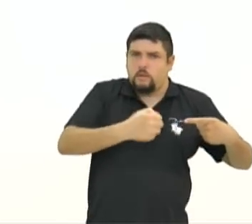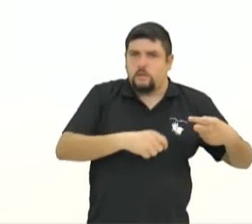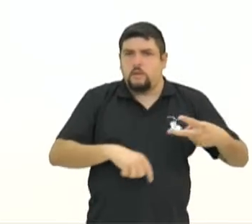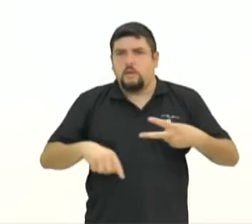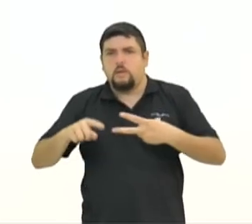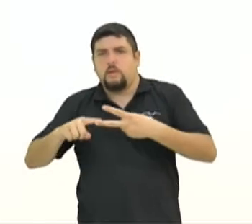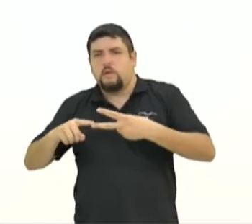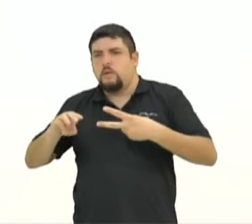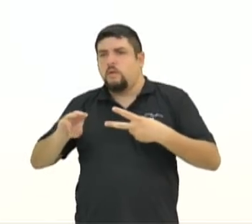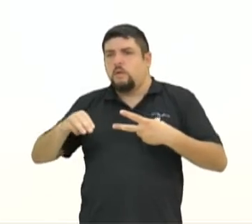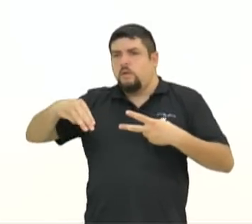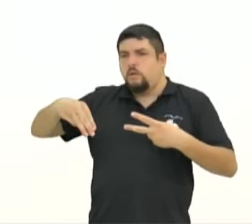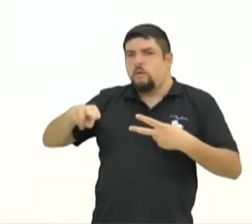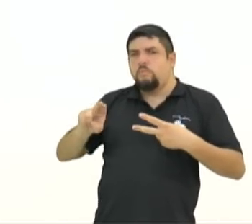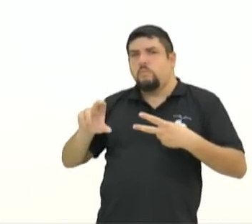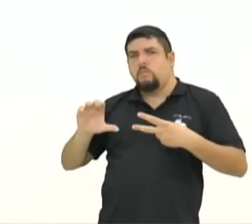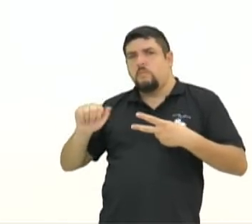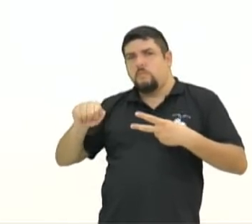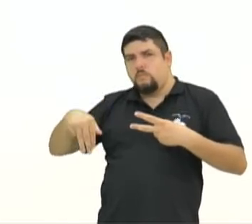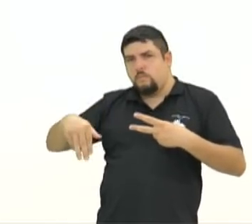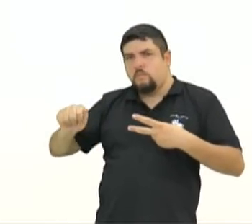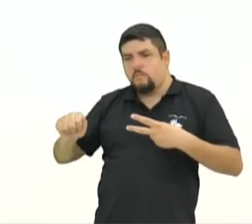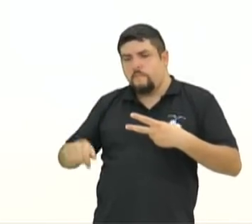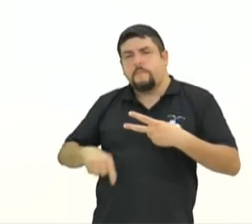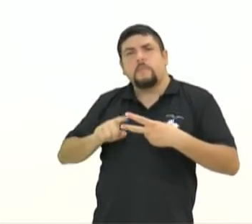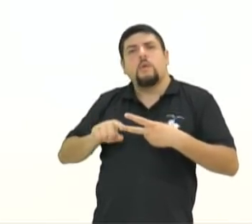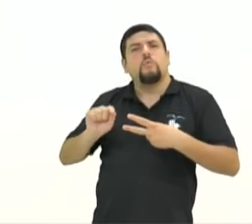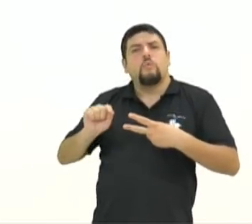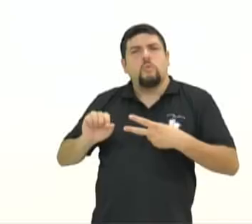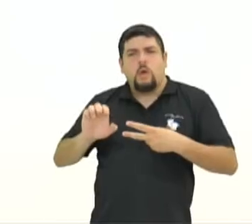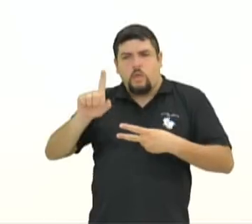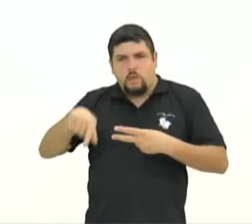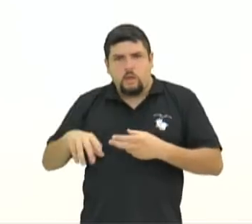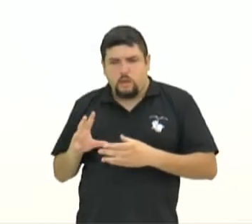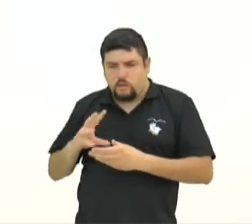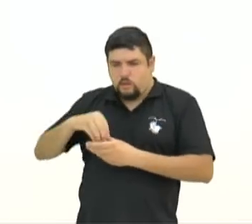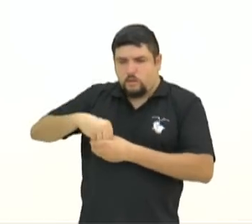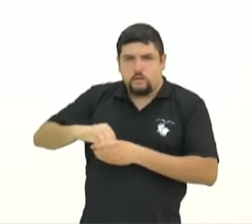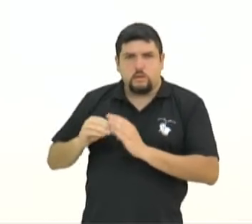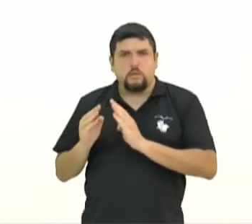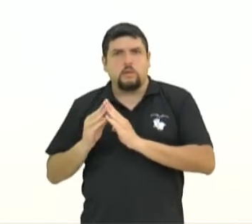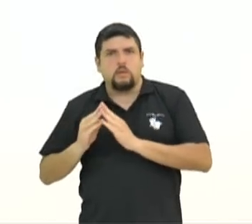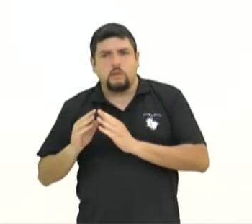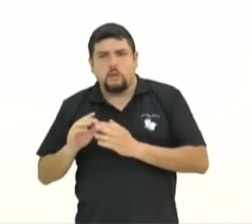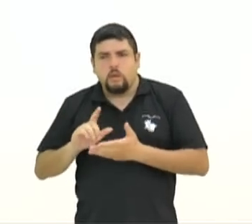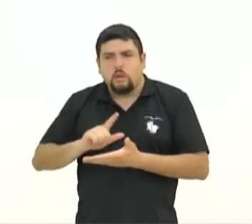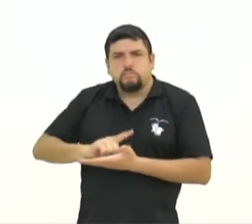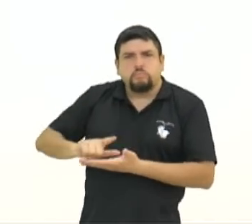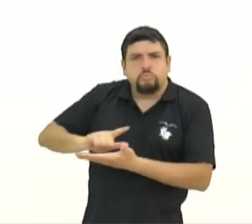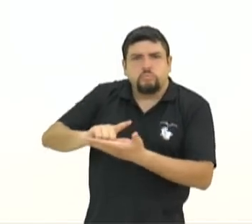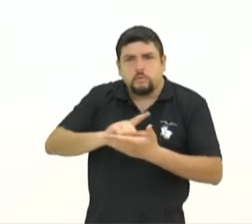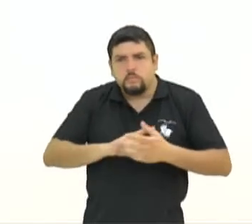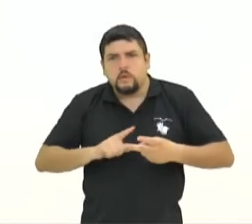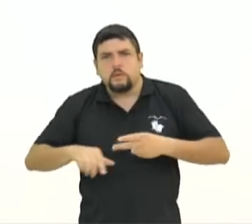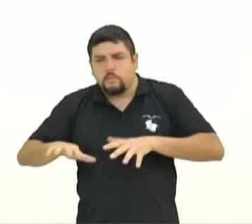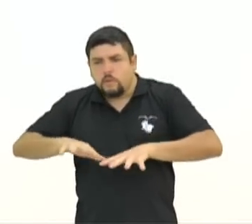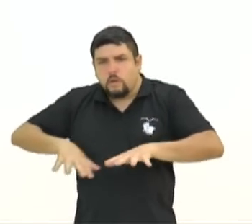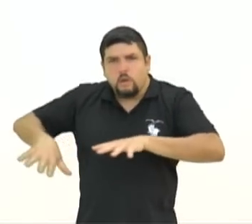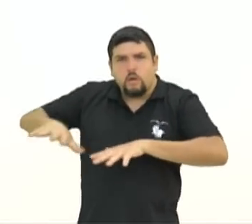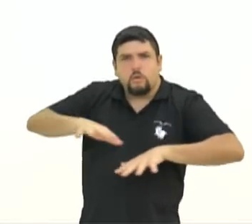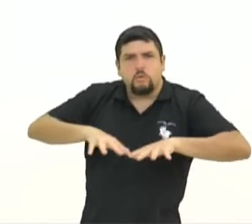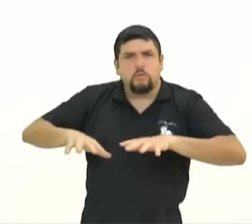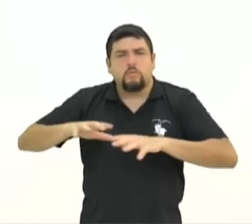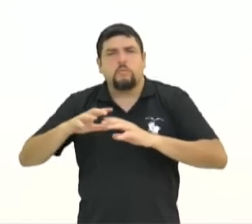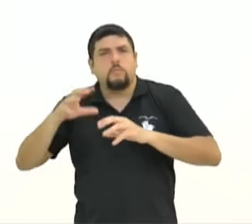Elas eram as escravas que trabalhavam nos afazeres domésticos, né? Na arrumação dos quartos, na cozinha, na limpeza